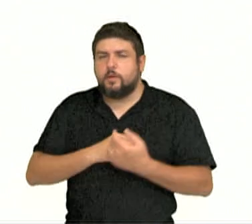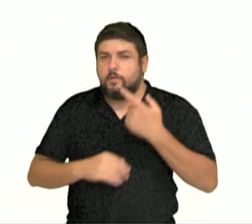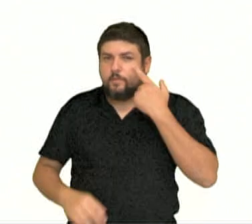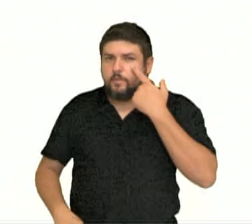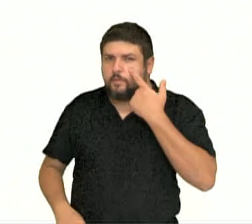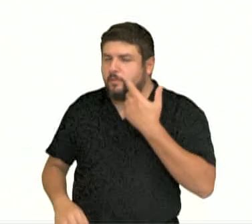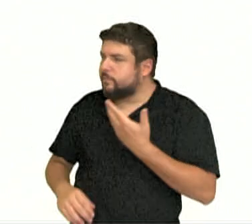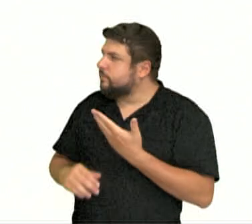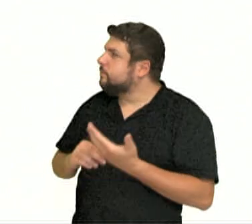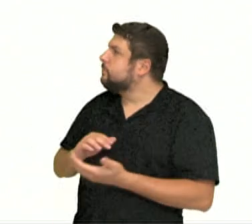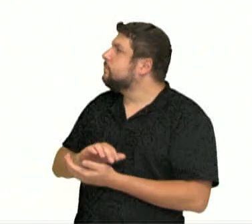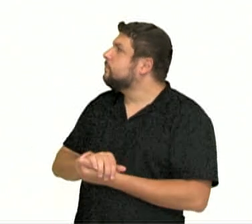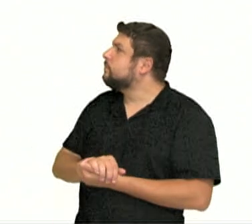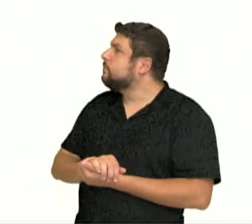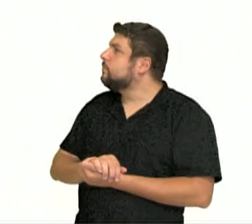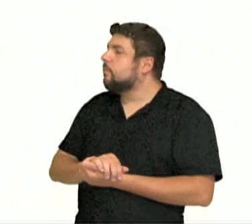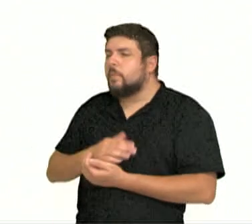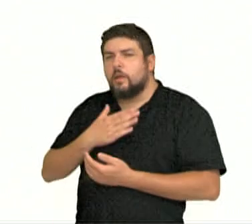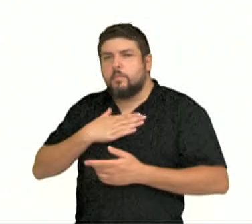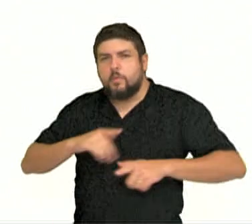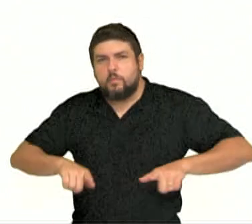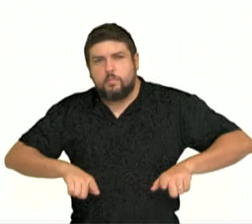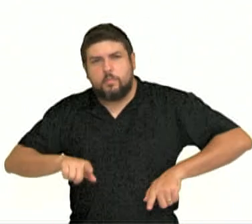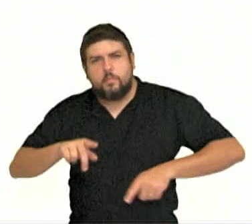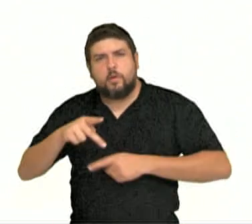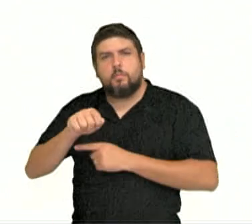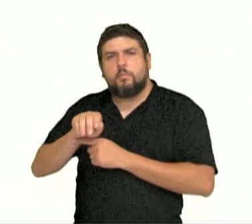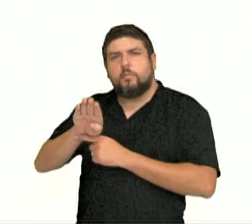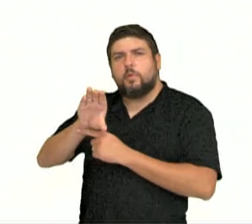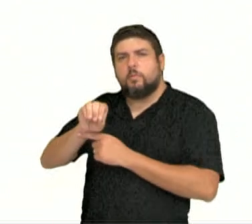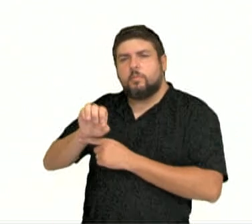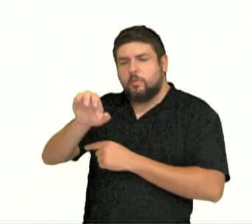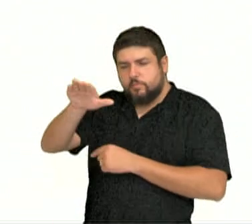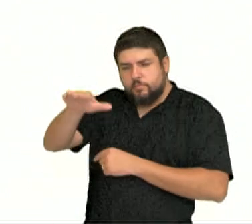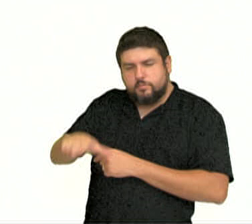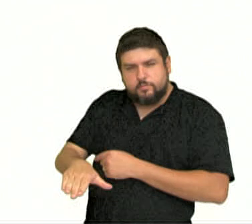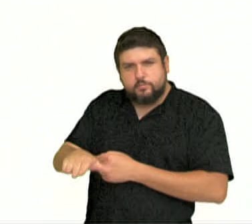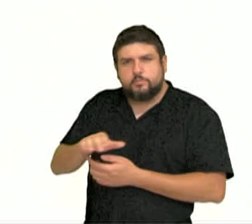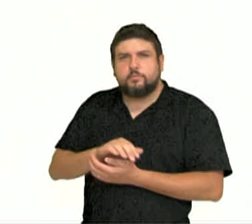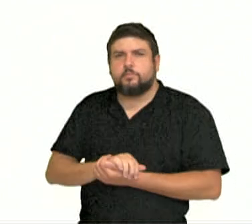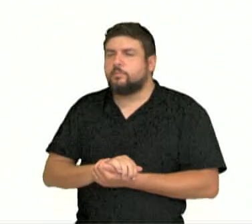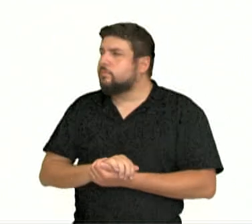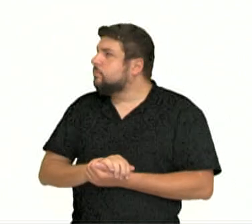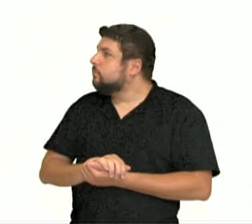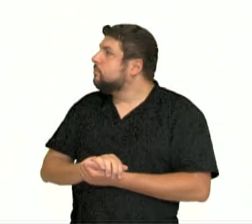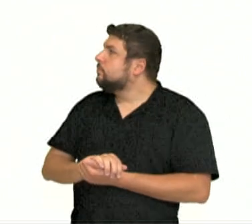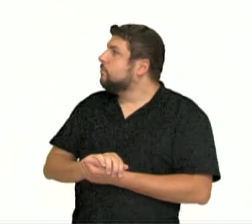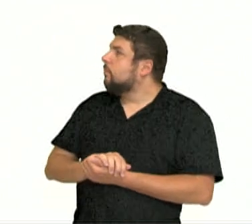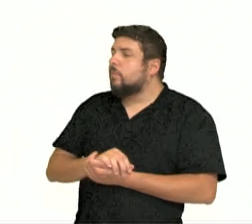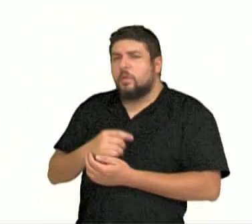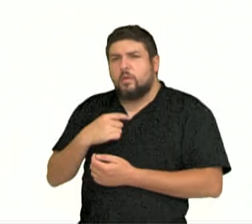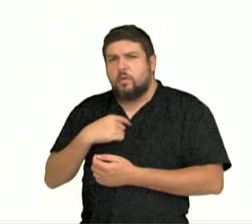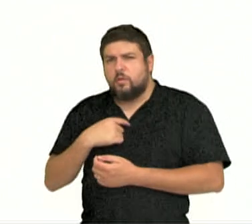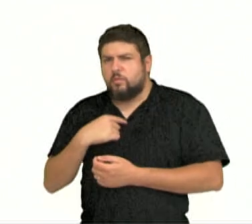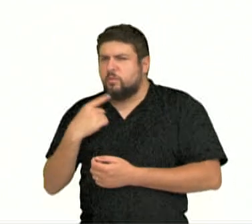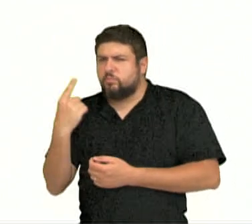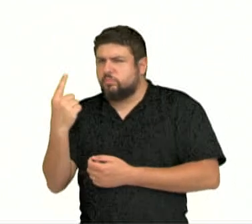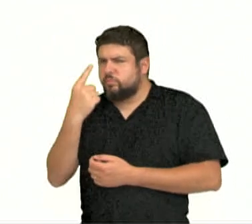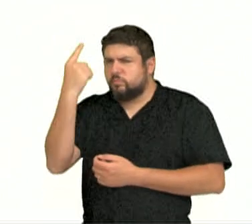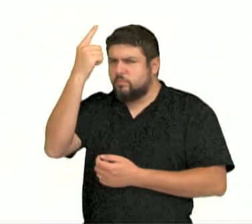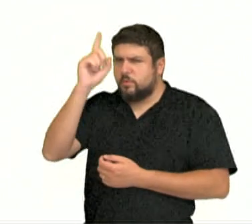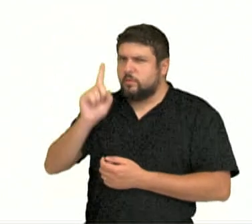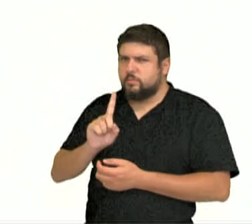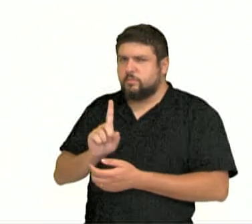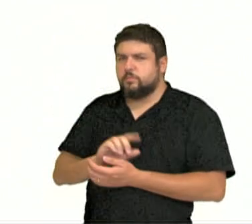es bajo. O meu primo Pablo é baixo. Não sou muito alto. não sou muito alto.